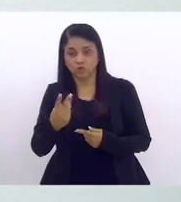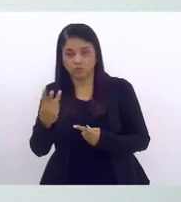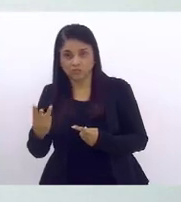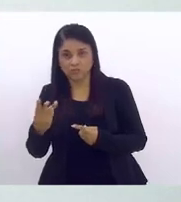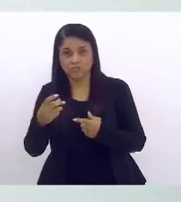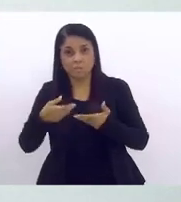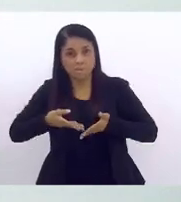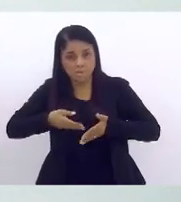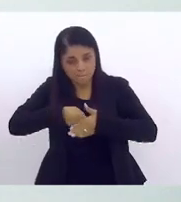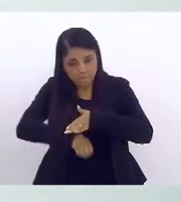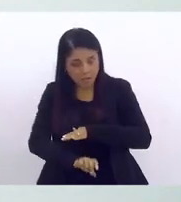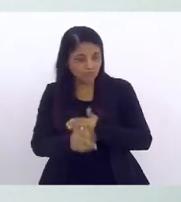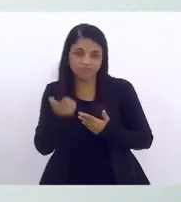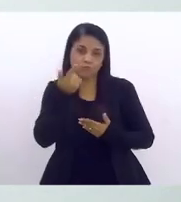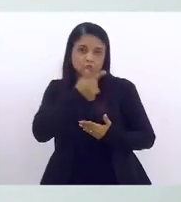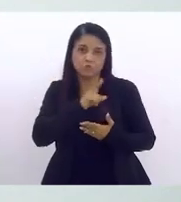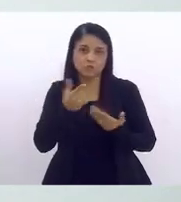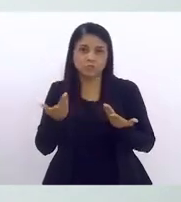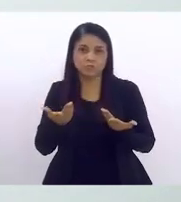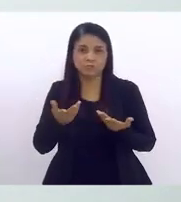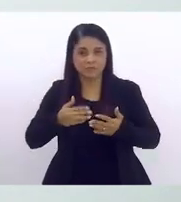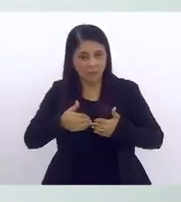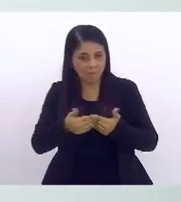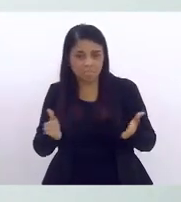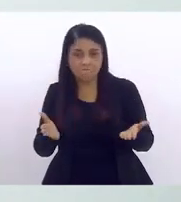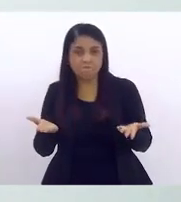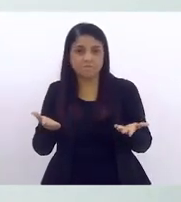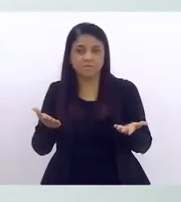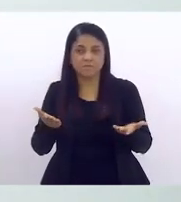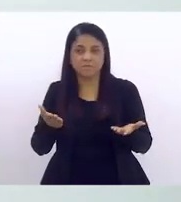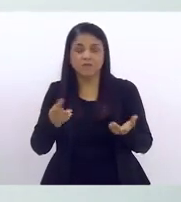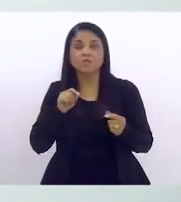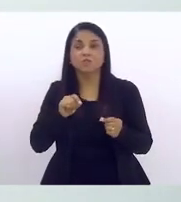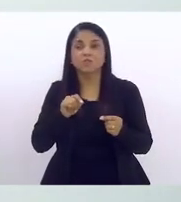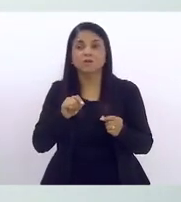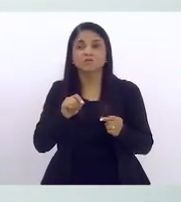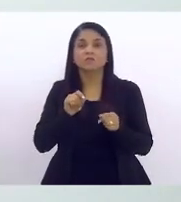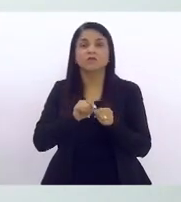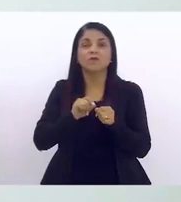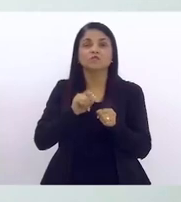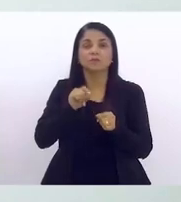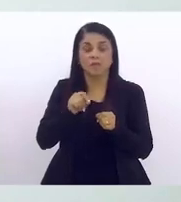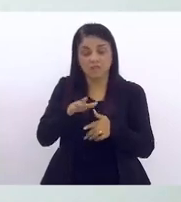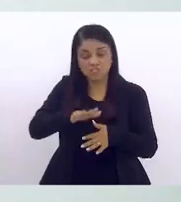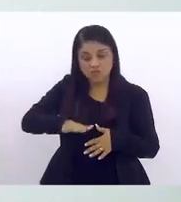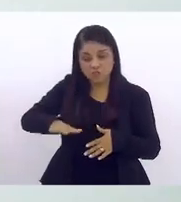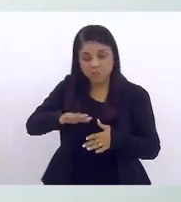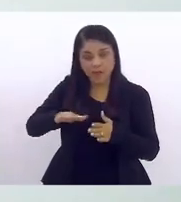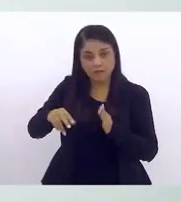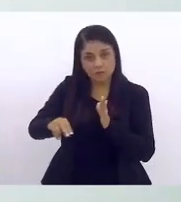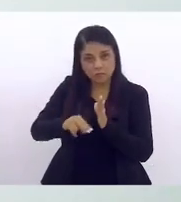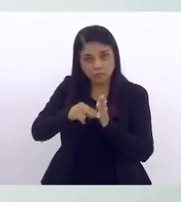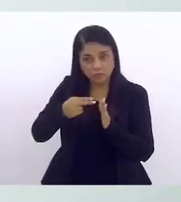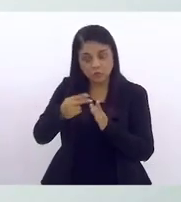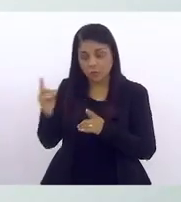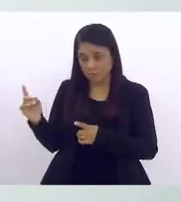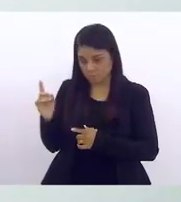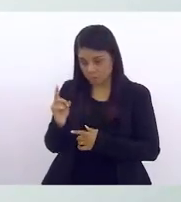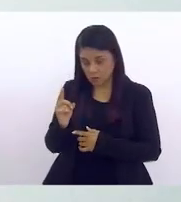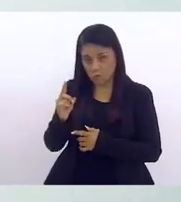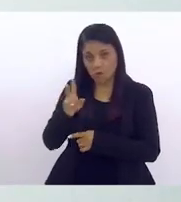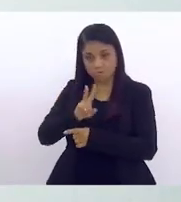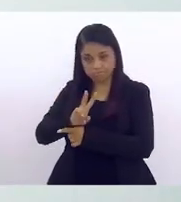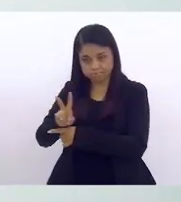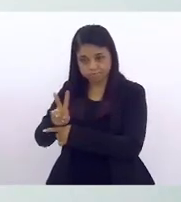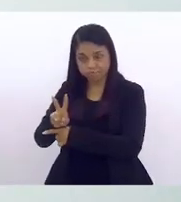dia, eu não consigo manter essa maternidade. E aí eu não faço maternidade. Sabe o que eu faço? Eu faço espaço cirúrgico, onde eu coloco uma pessoa de plantão, que se